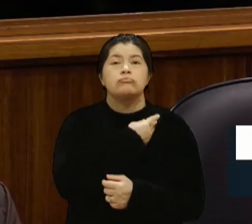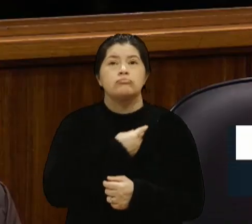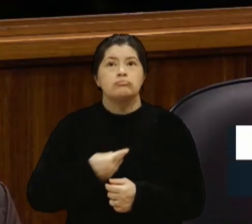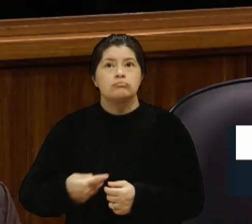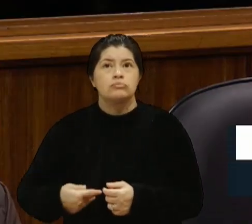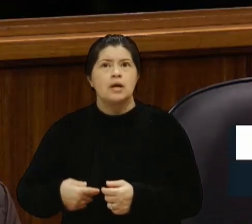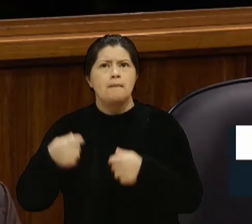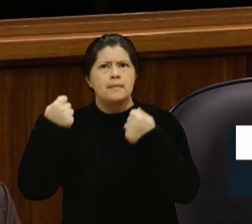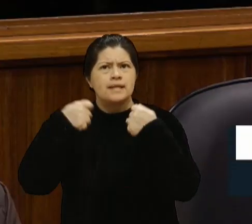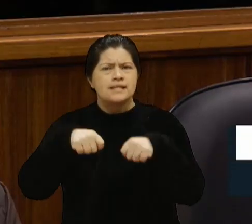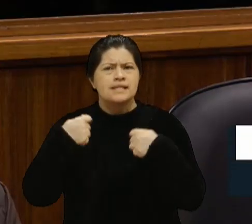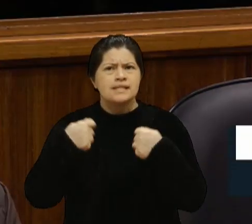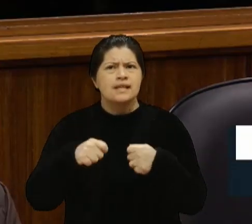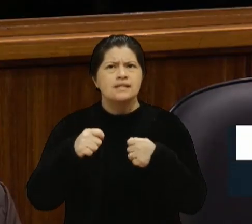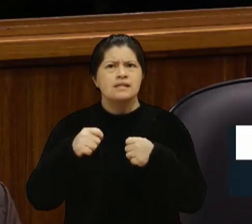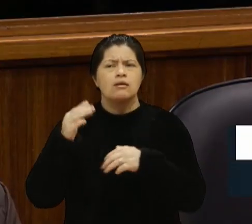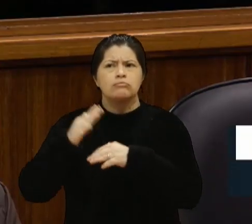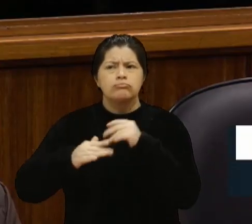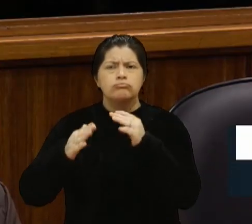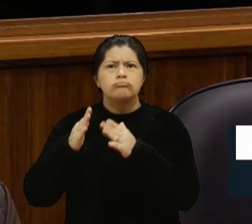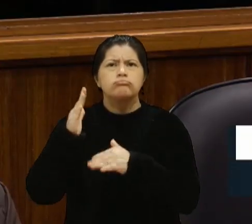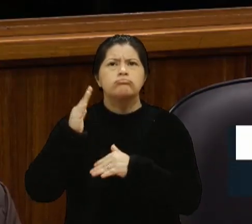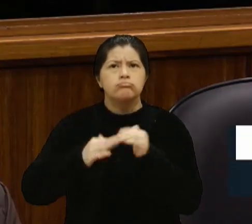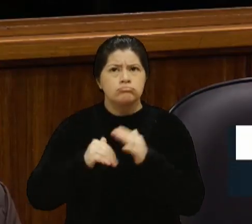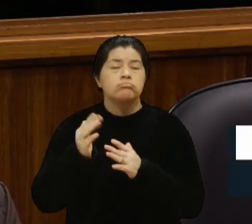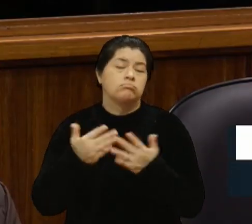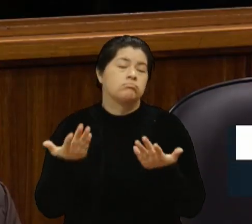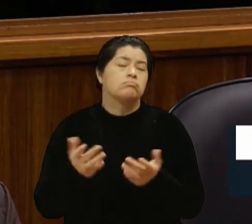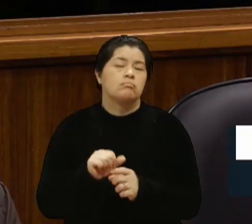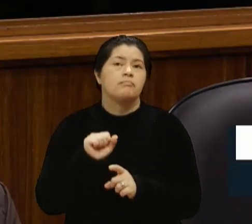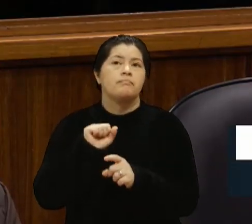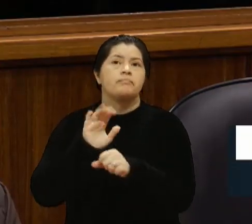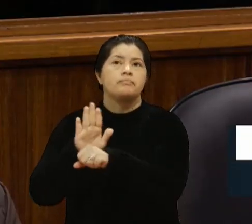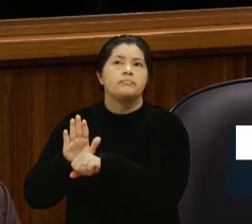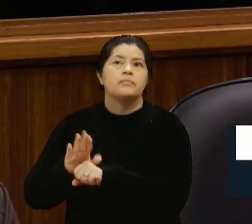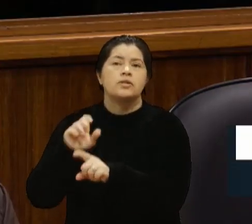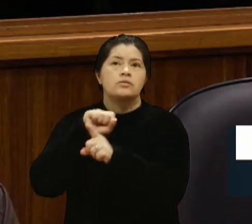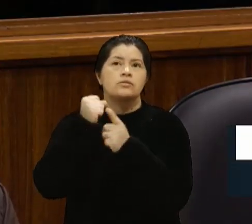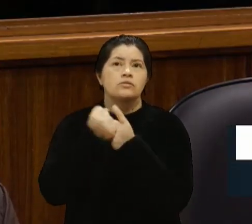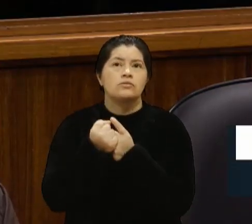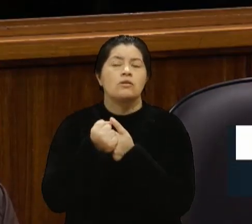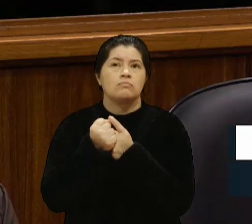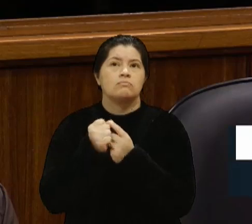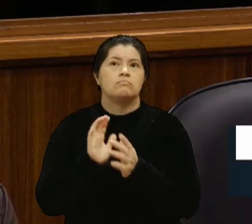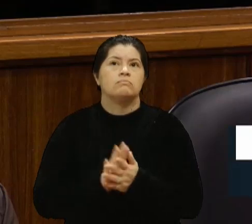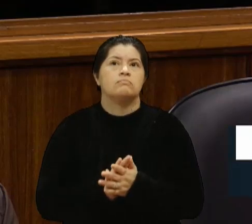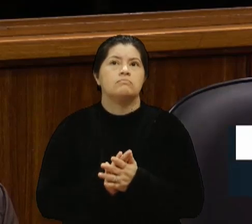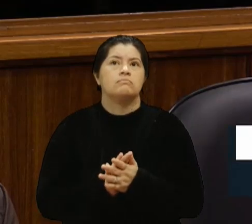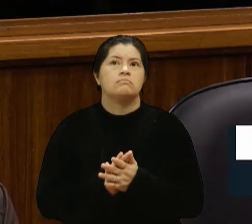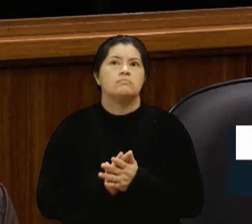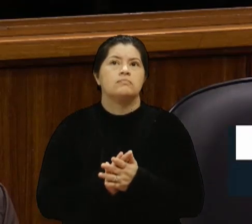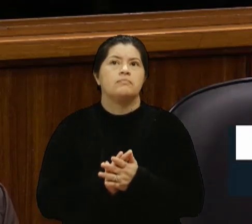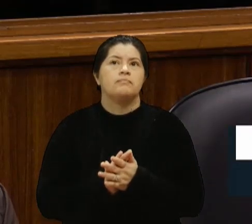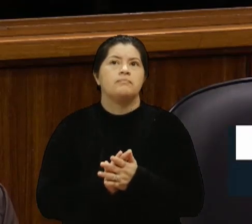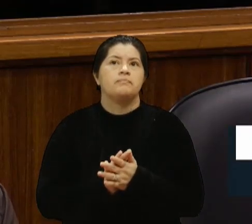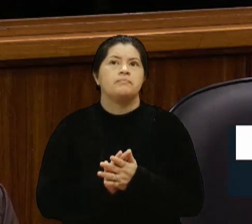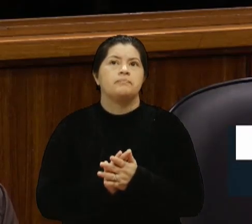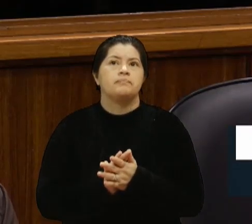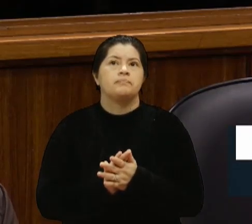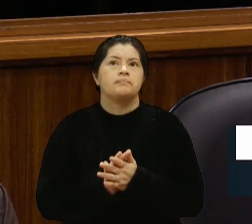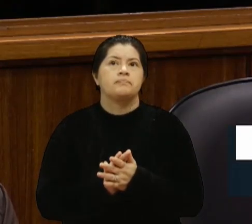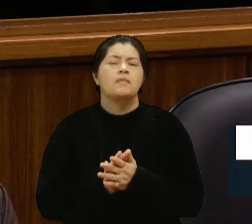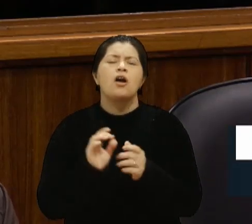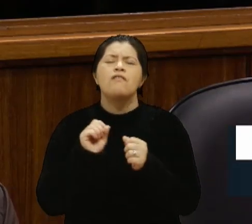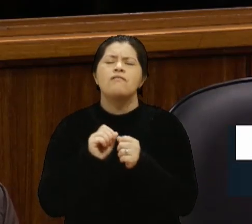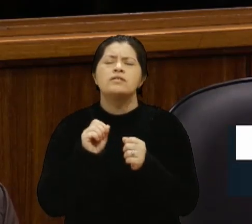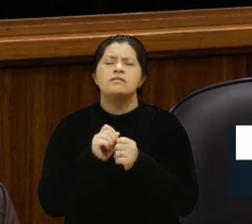que precisam funcionar em rede para que a assistência social funcione. Eu quero fazer uma pergunta